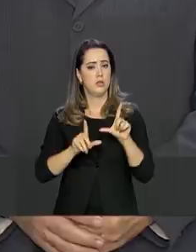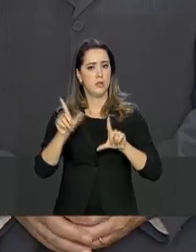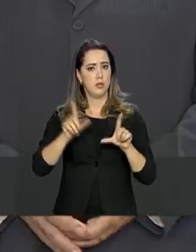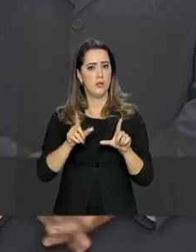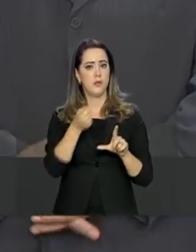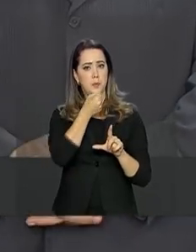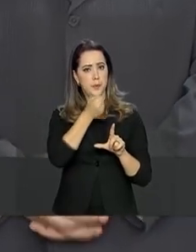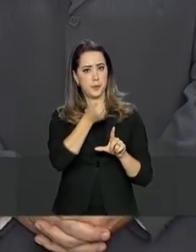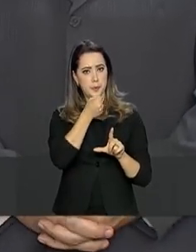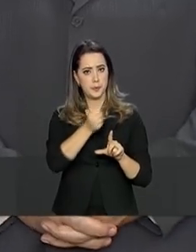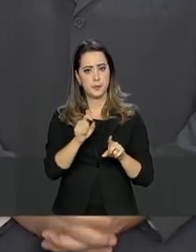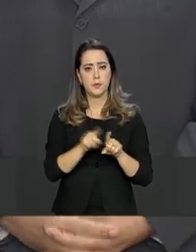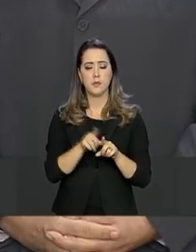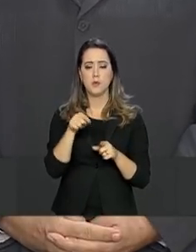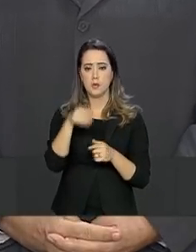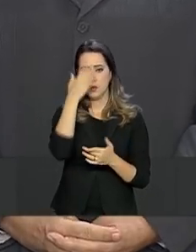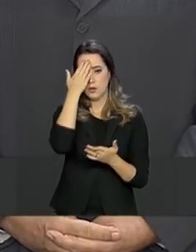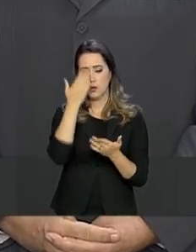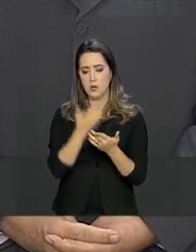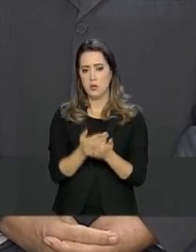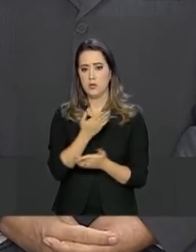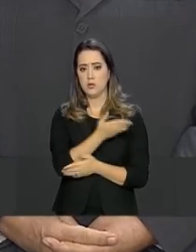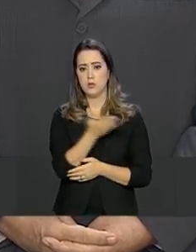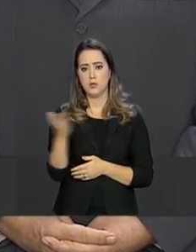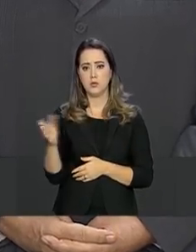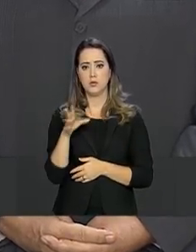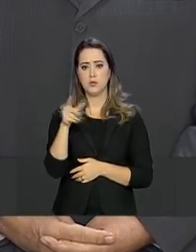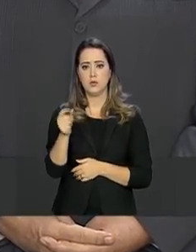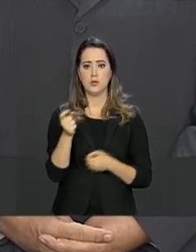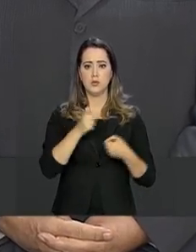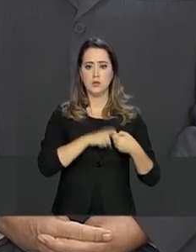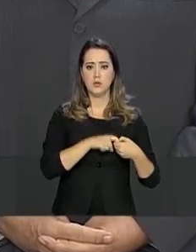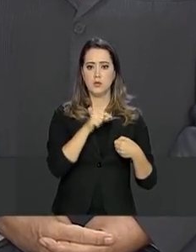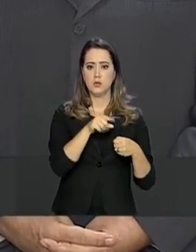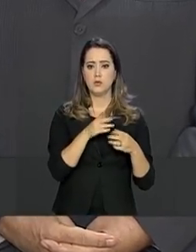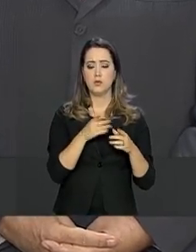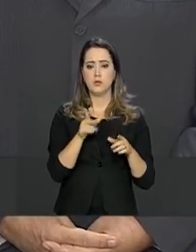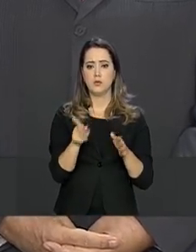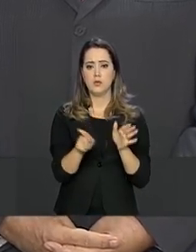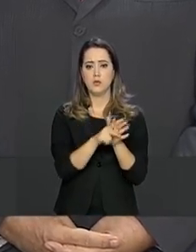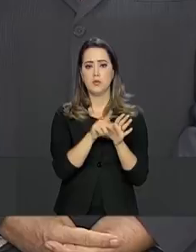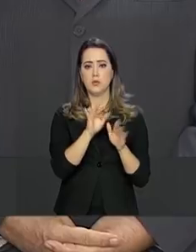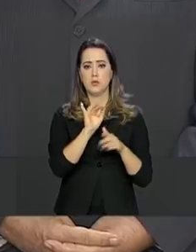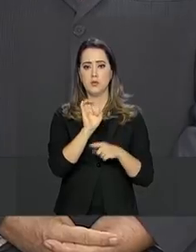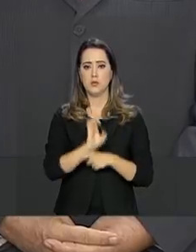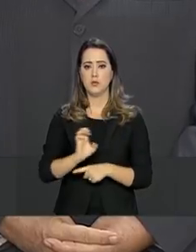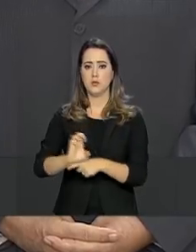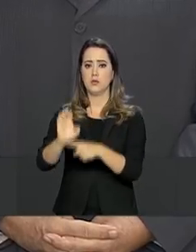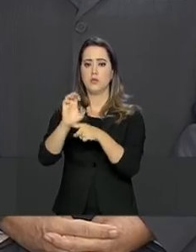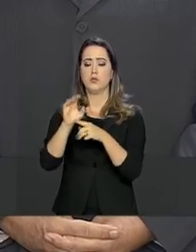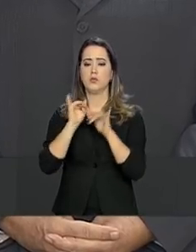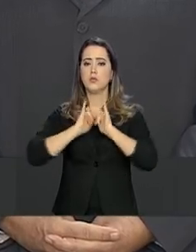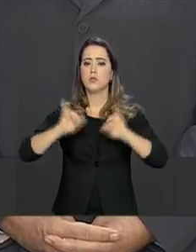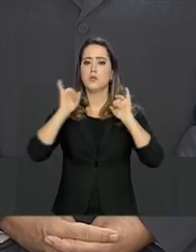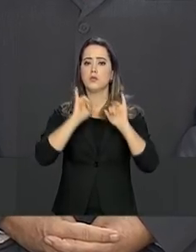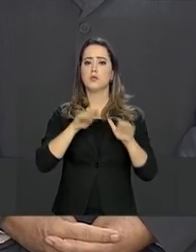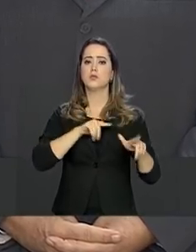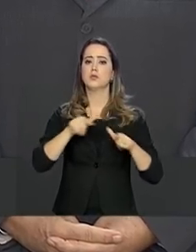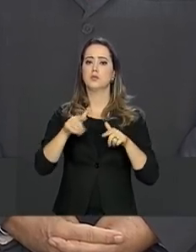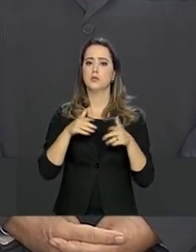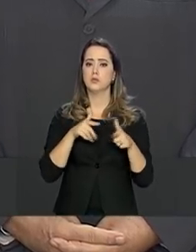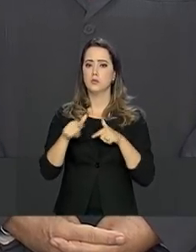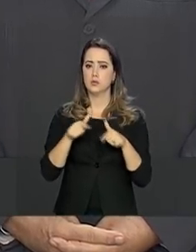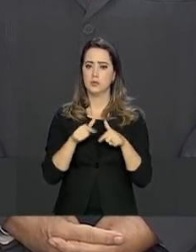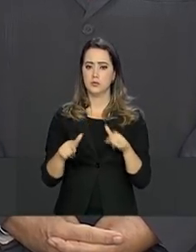imprensa eu tenho absoluta convicção de que os senhores e senhoras quando voltarem aos seus estados dom derrubar enormemente este ato